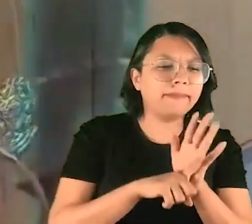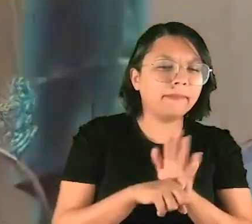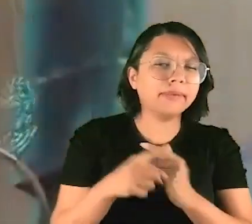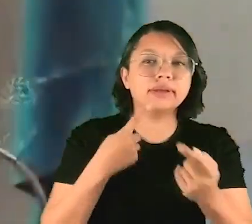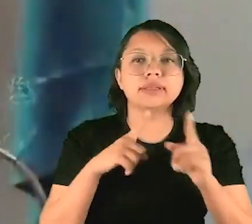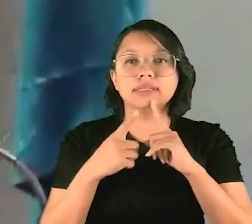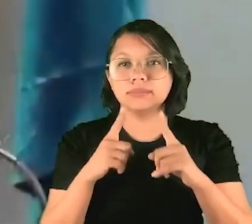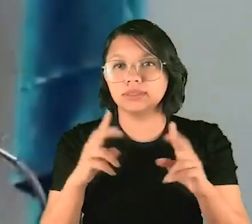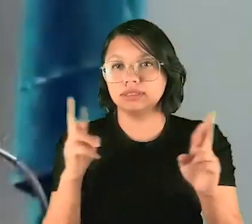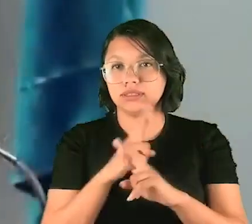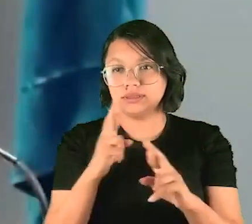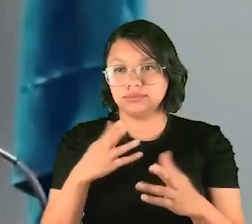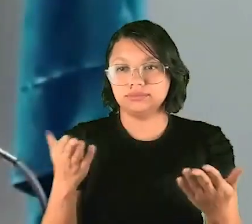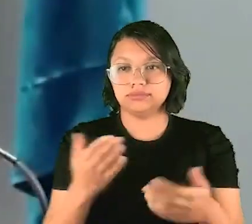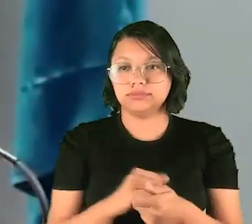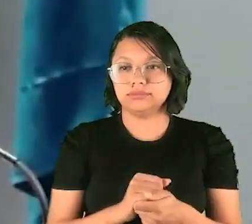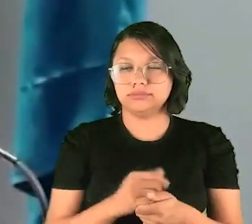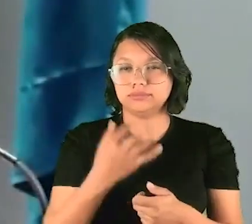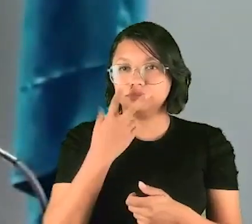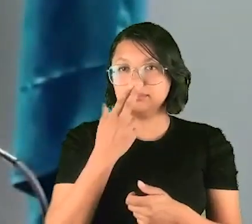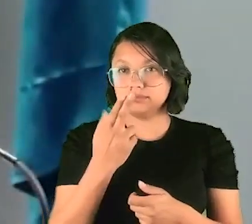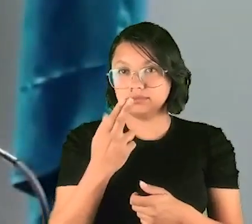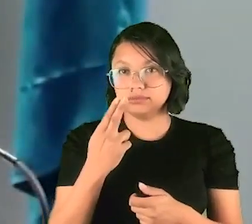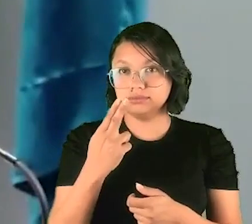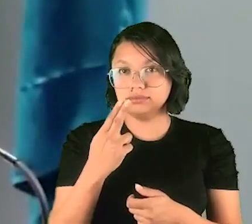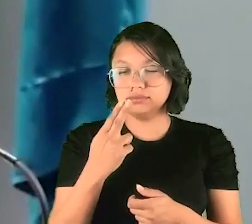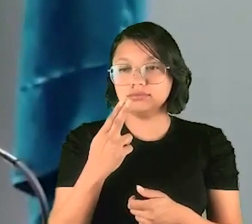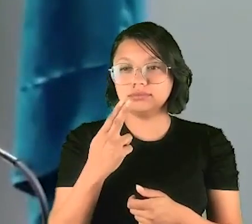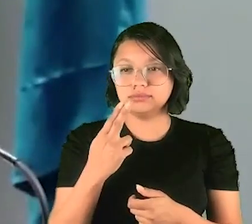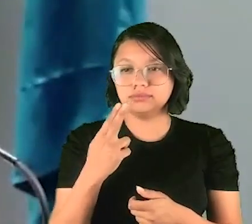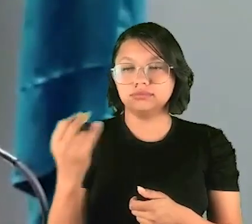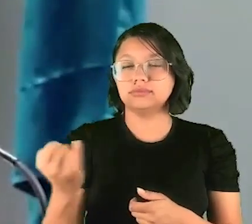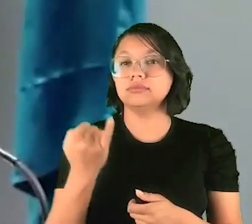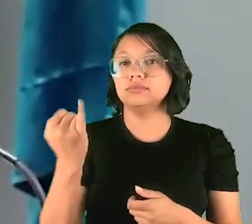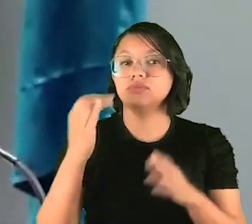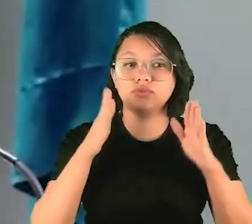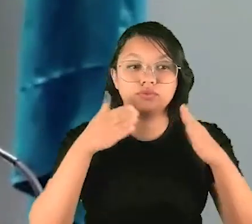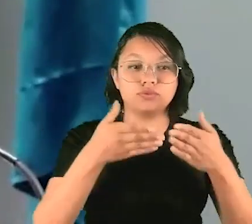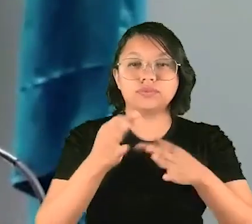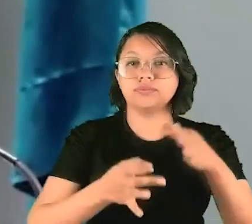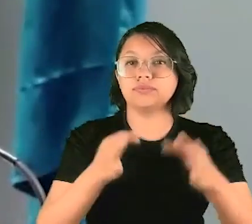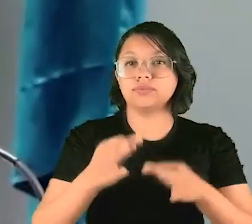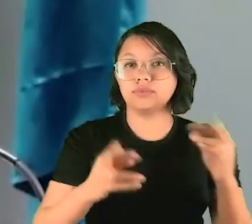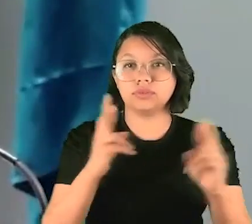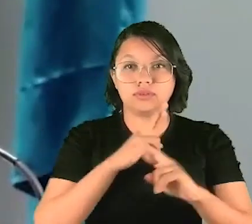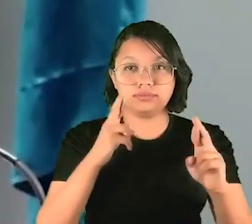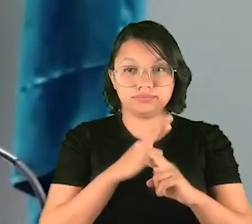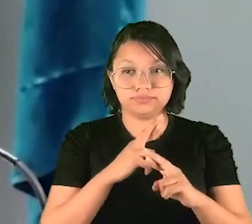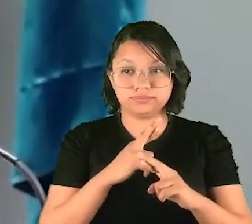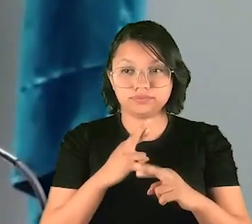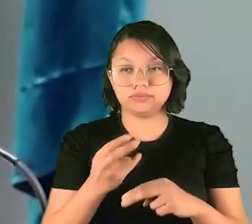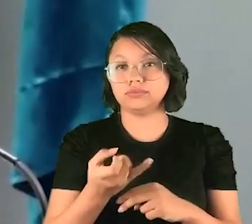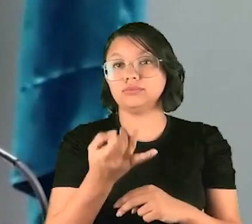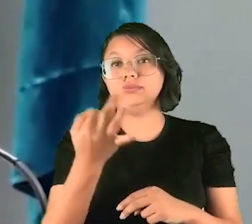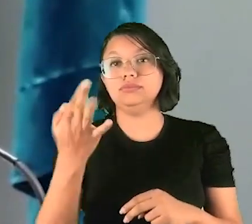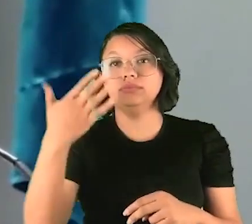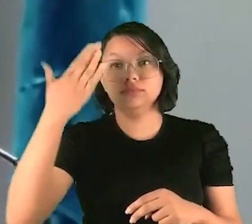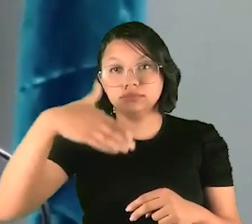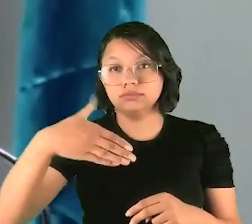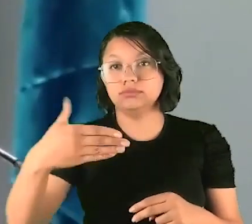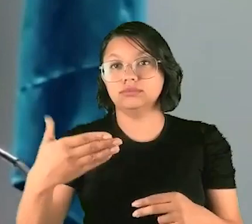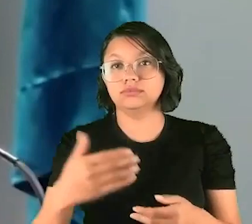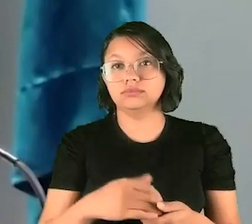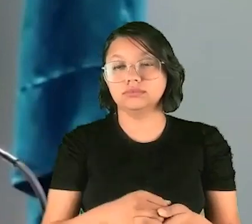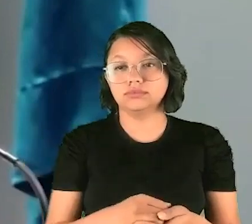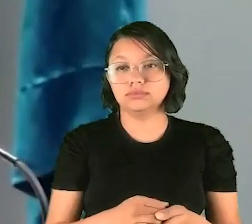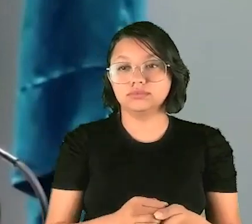possamos consultar e debater em torno disso, me pareceu importante, com foco na justiça, a questão